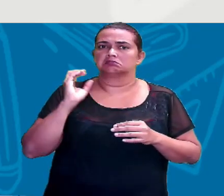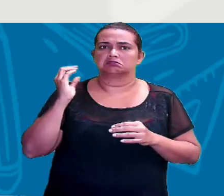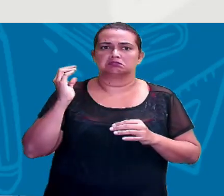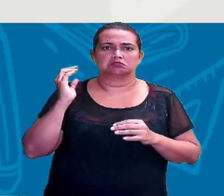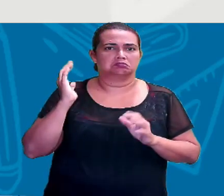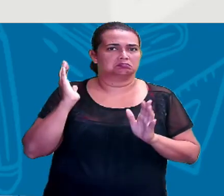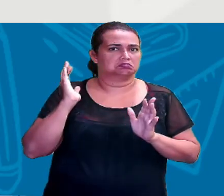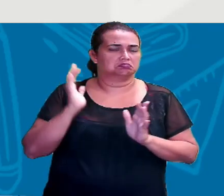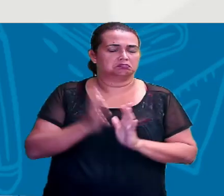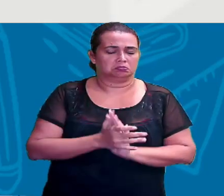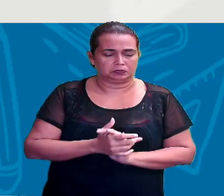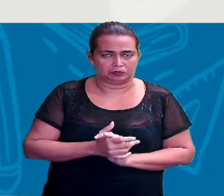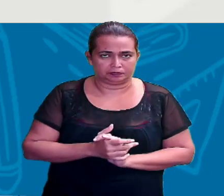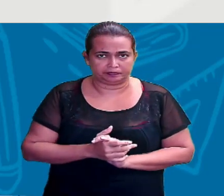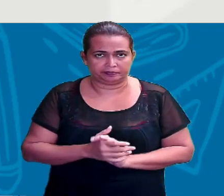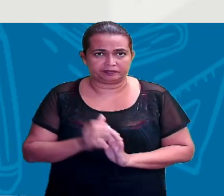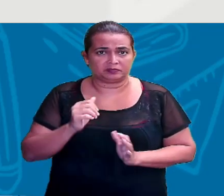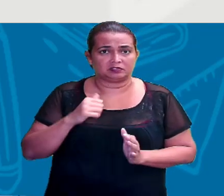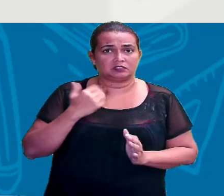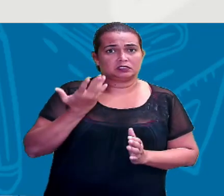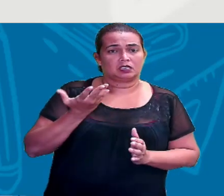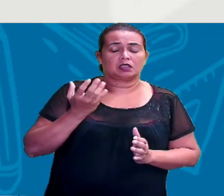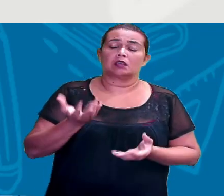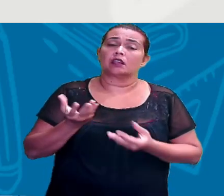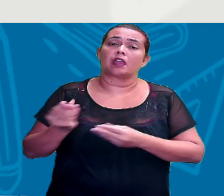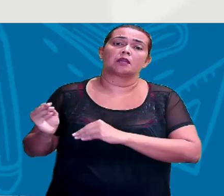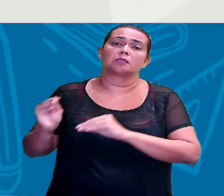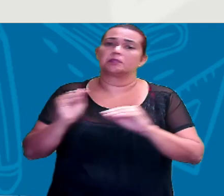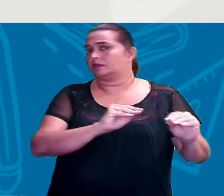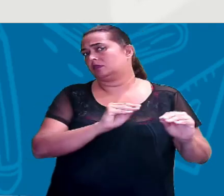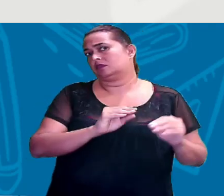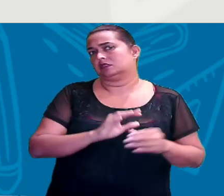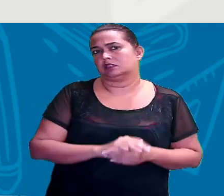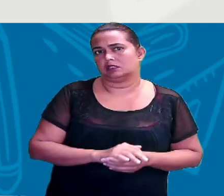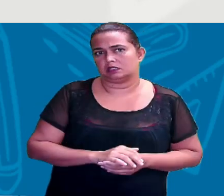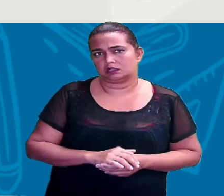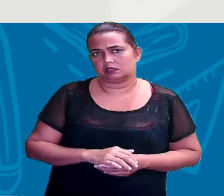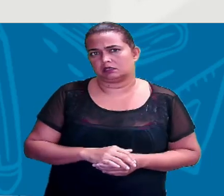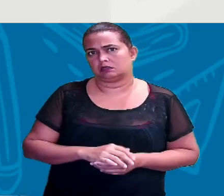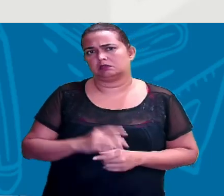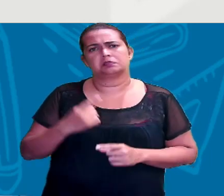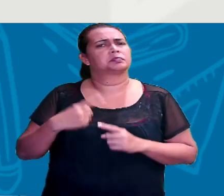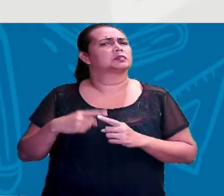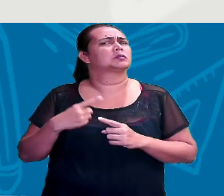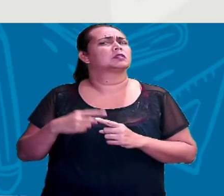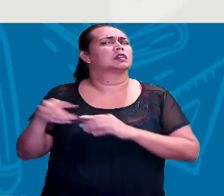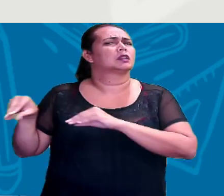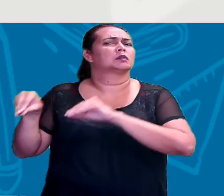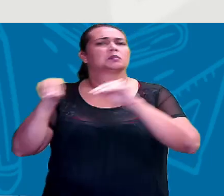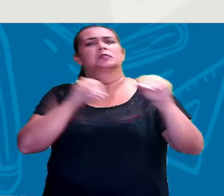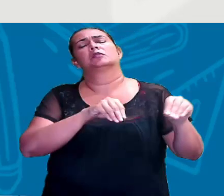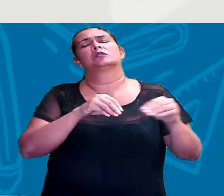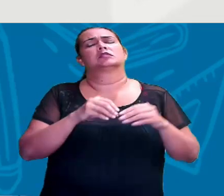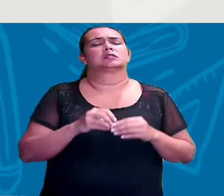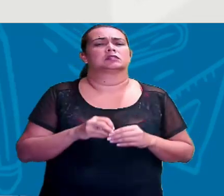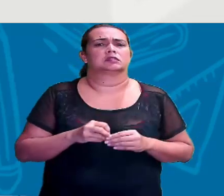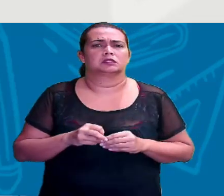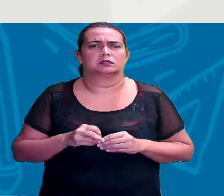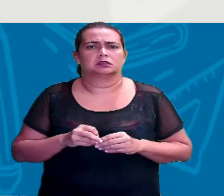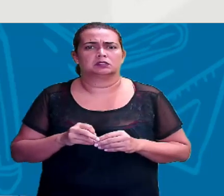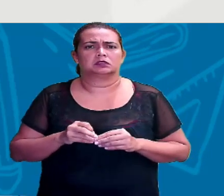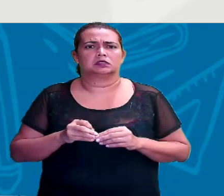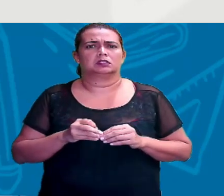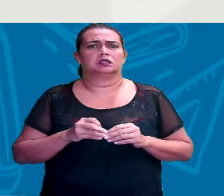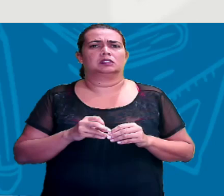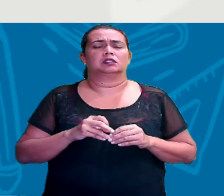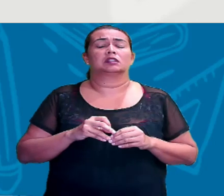né? Como a gente pode ver aqui no próximo slide, quais são as causas da inversão da migração na América Latina? Basicamente, a